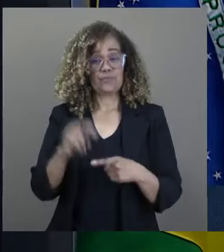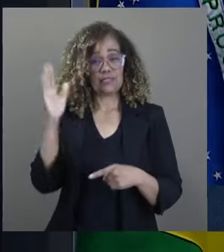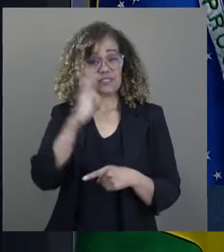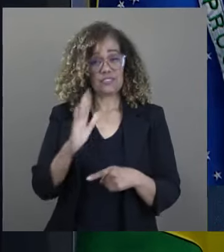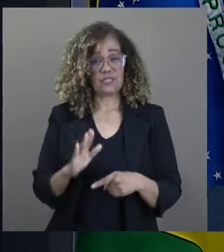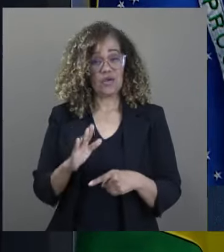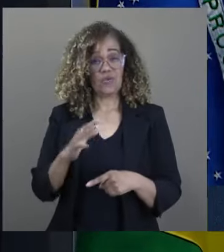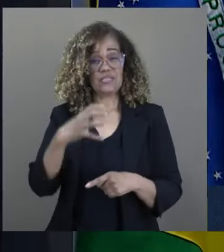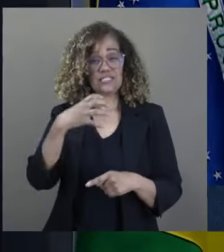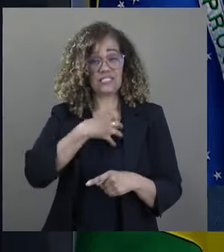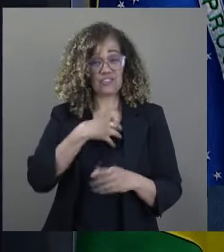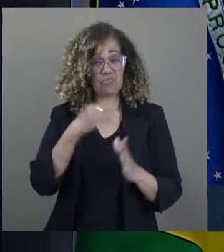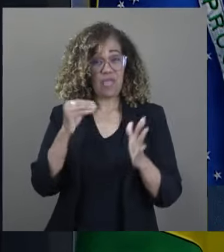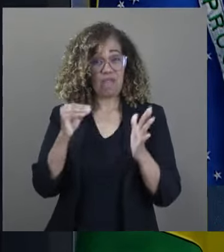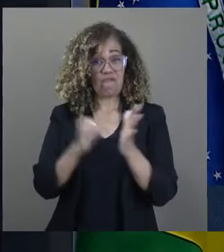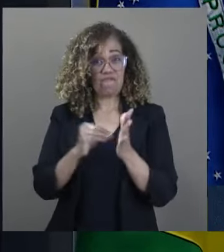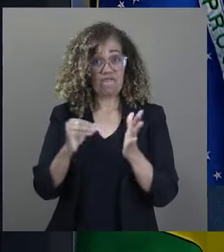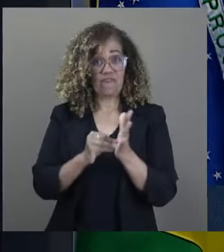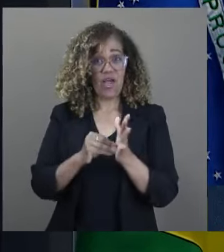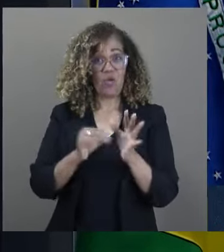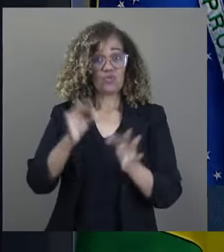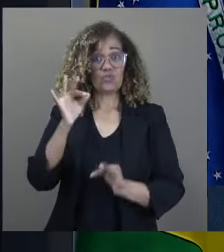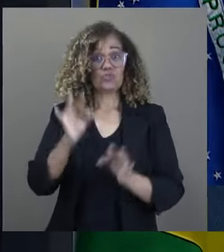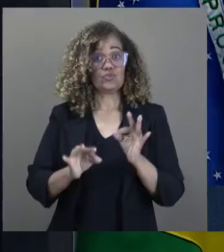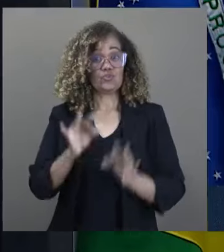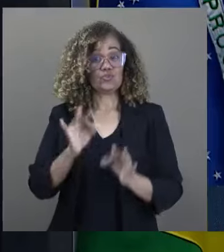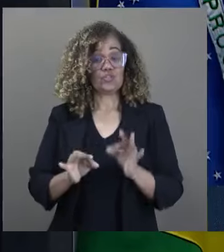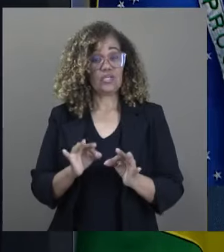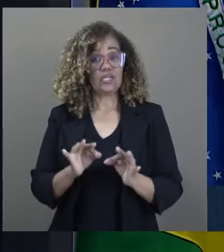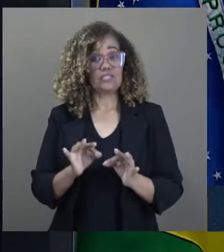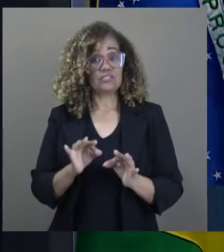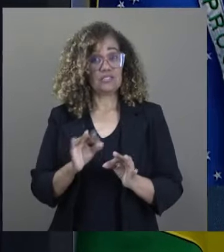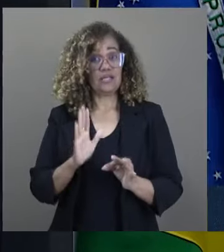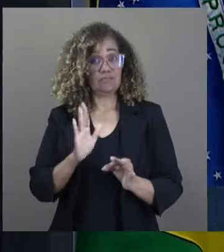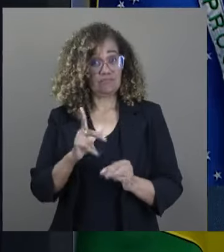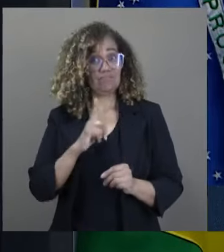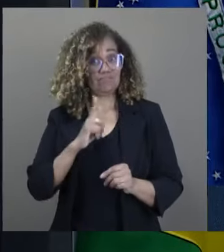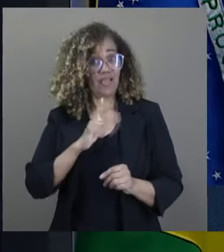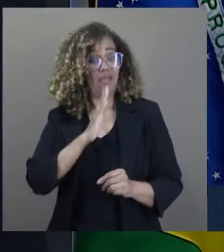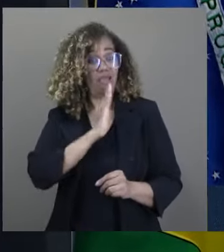sentimento de injustiça está no coração dos brasileiros.